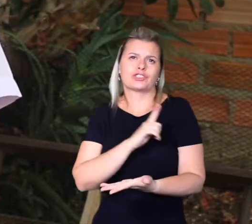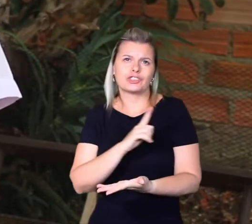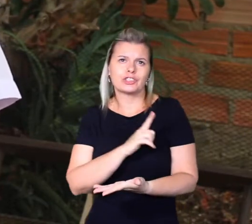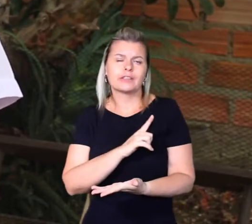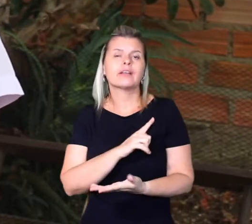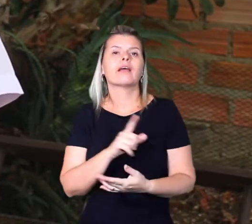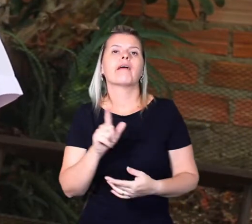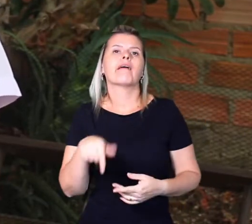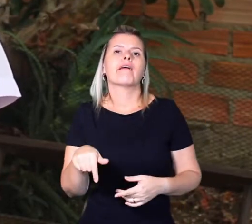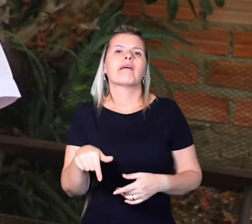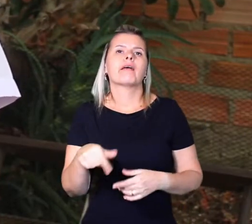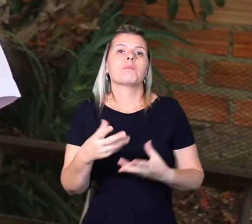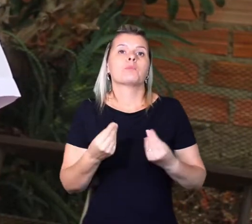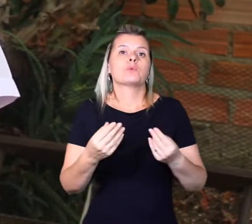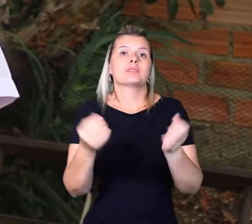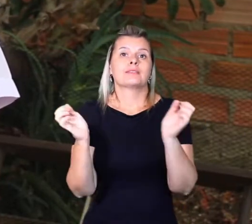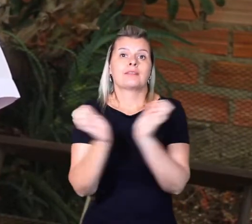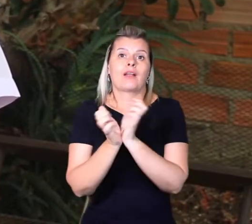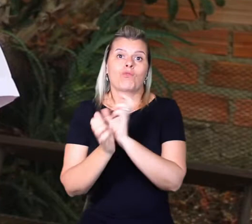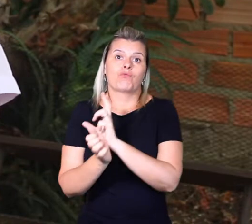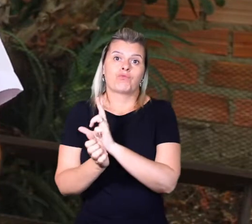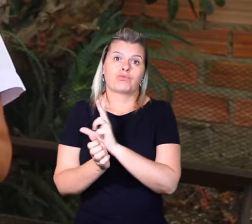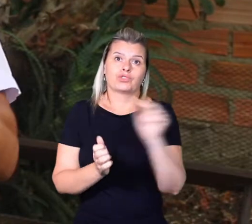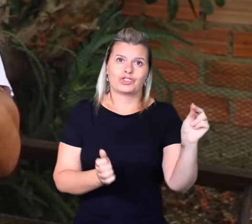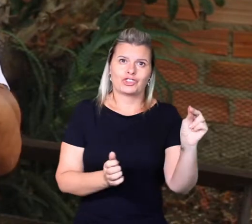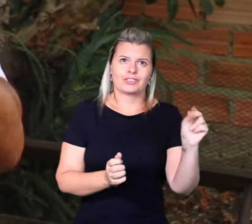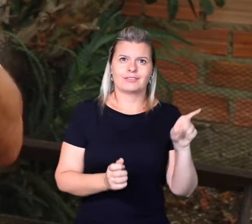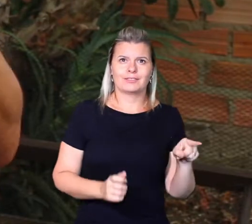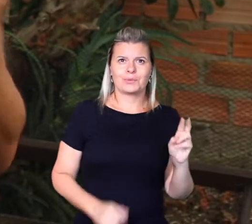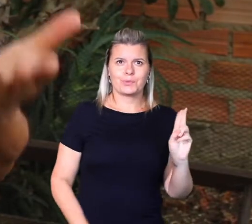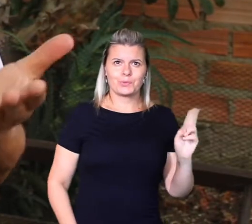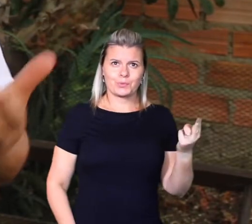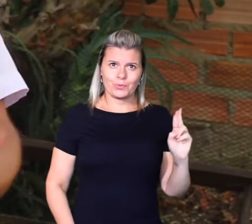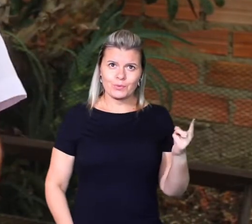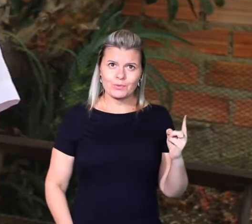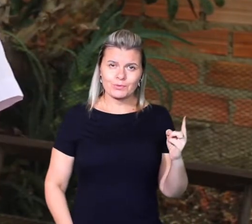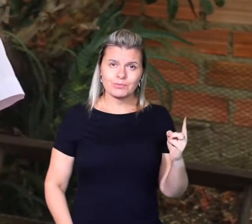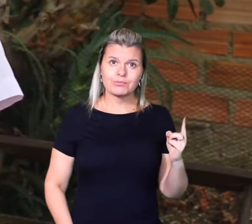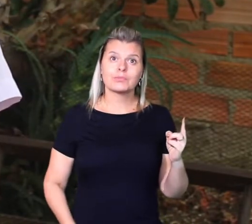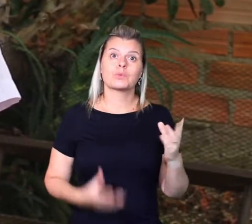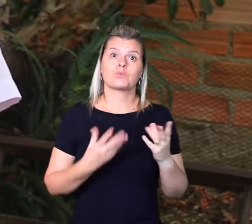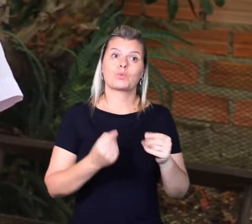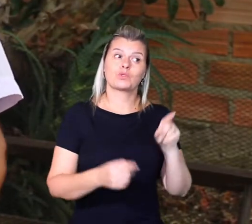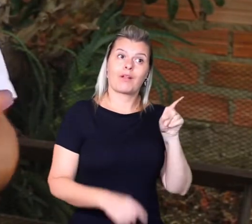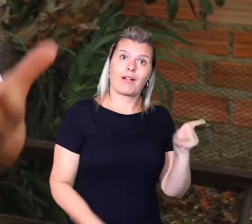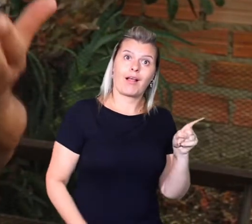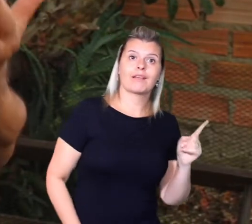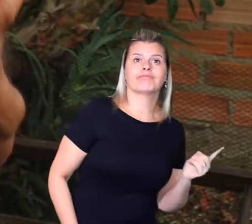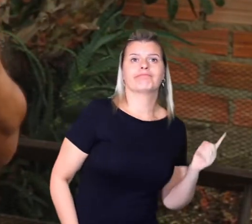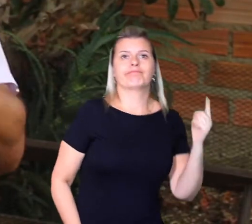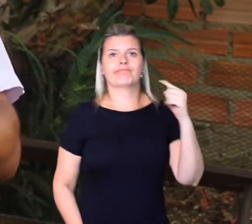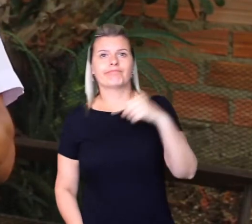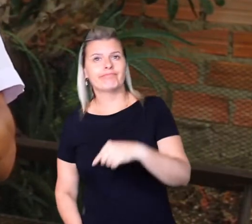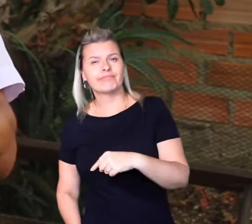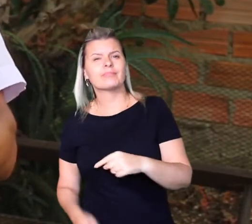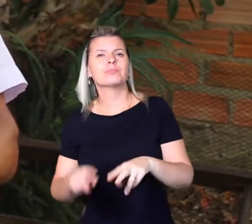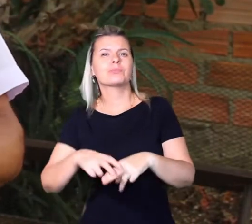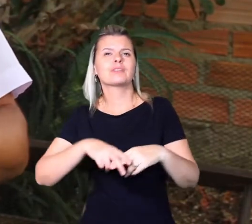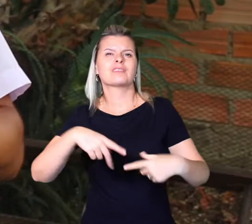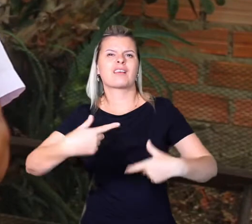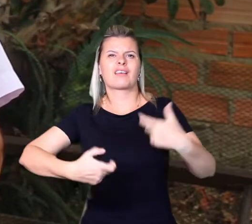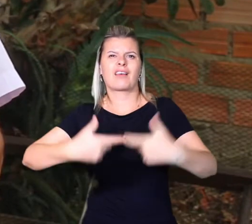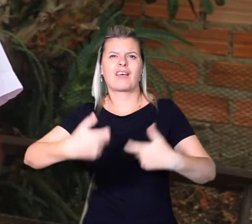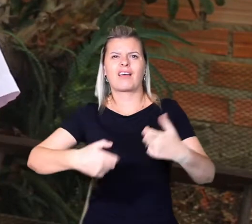ibéricas que se davam, né, eram muitos escravos que fugiam muitas vezes para o Prata, e muitos que vinham de lá,